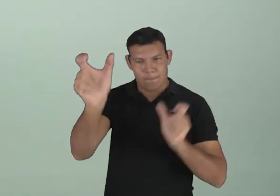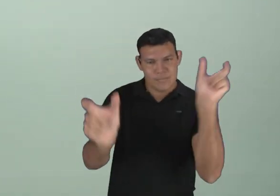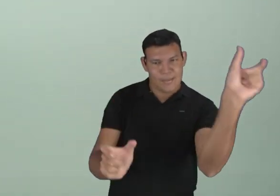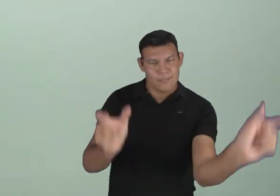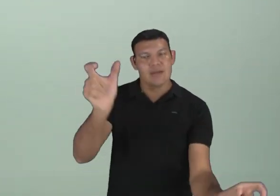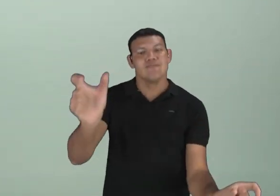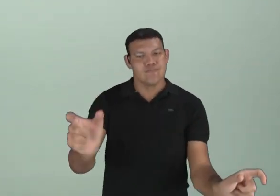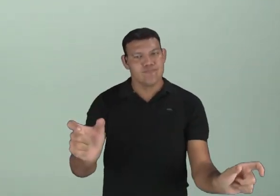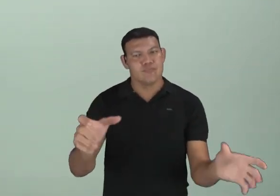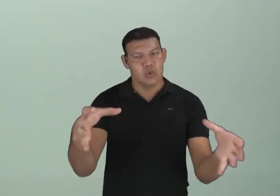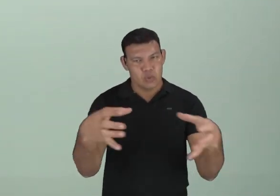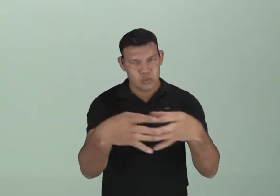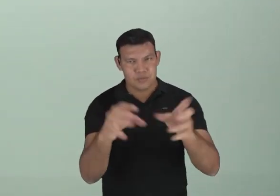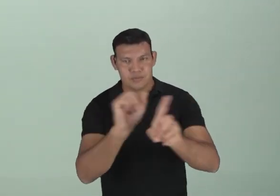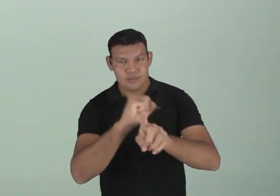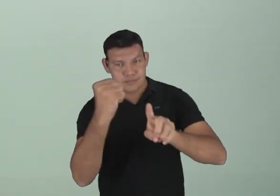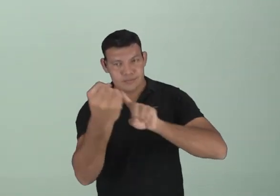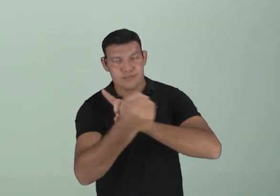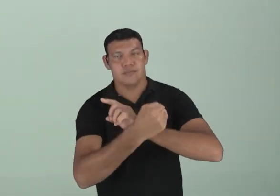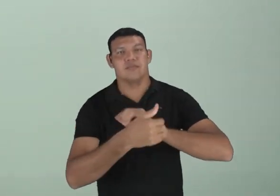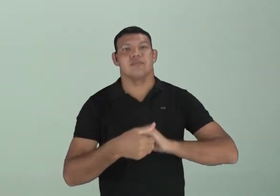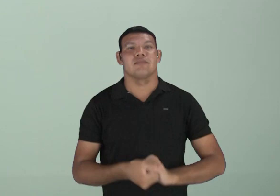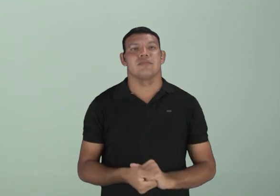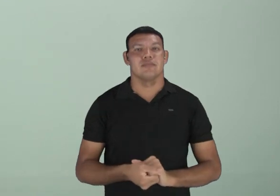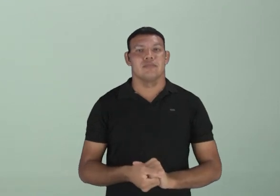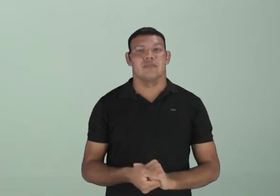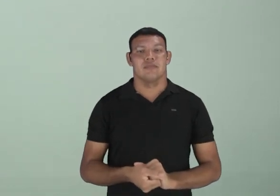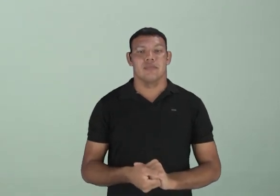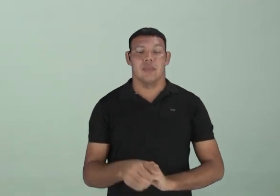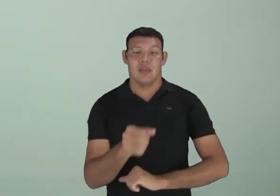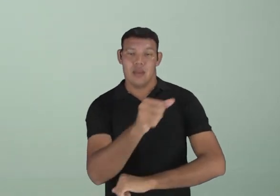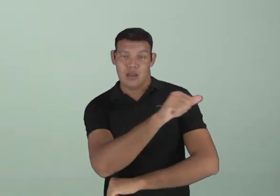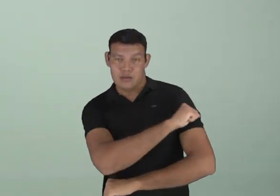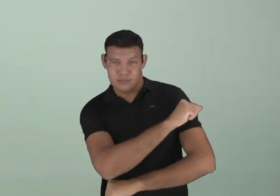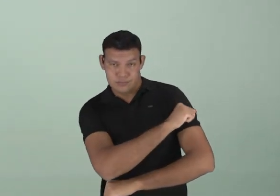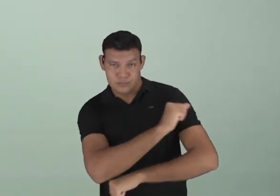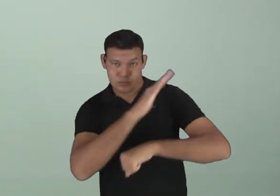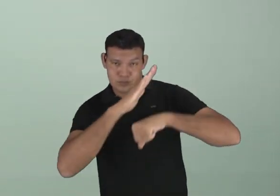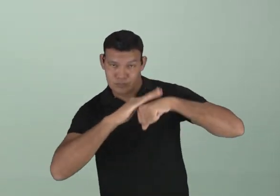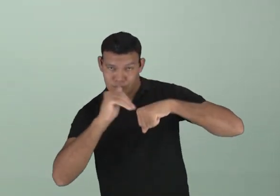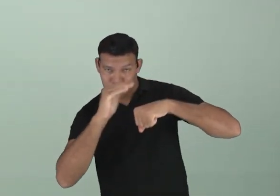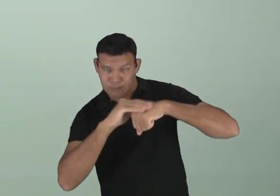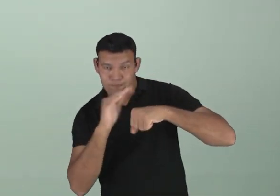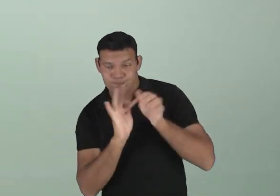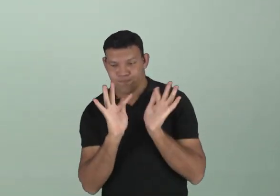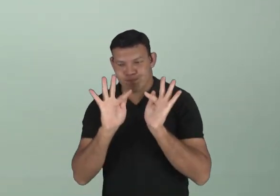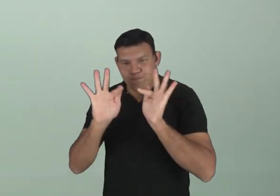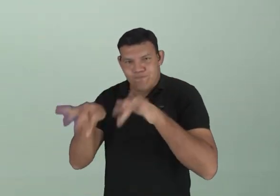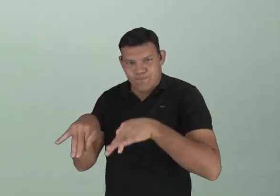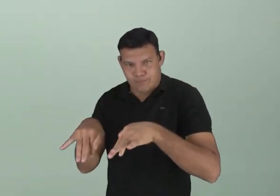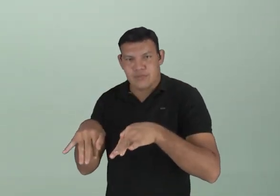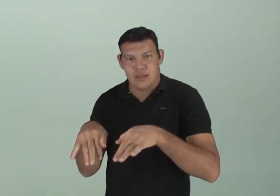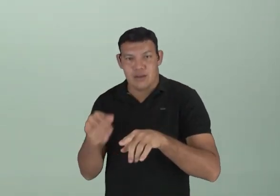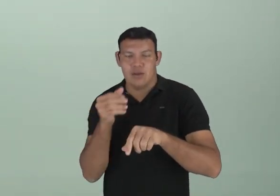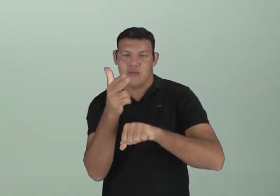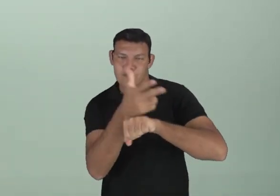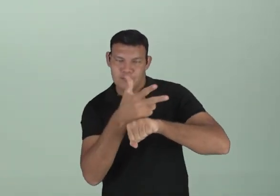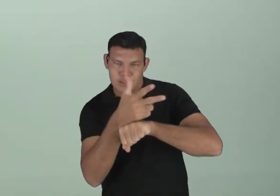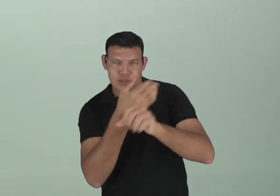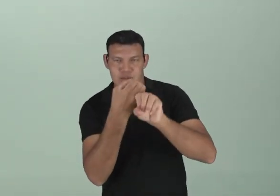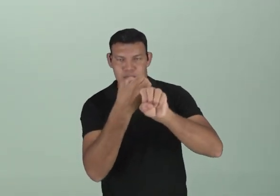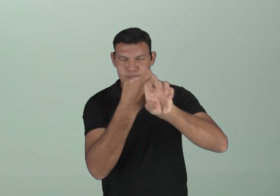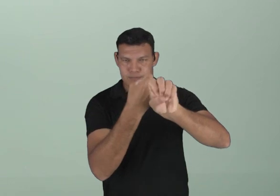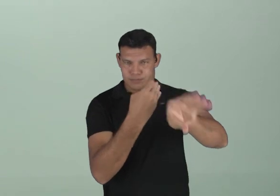diz respeito às classes sociais. Caríssimos alunos e alunas, eu estou finalizando esta videoaula.